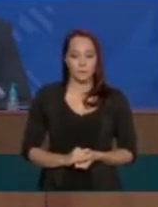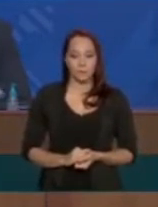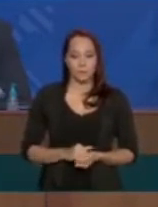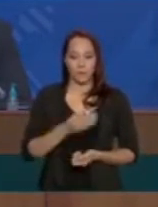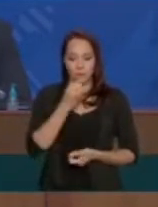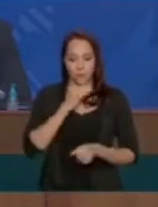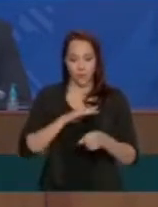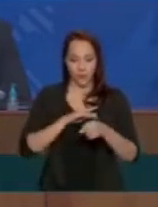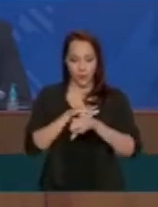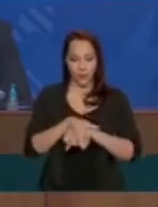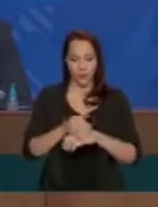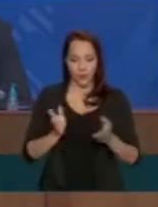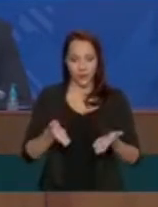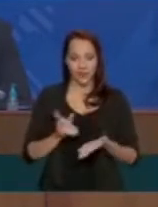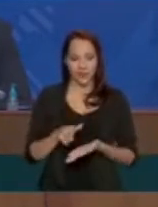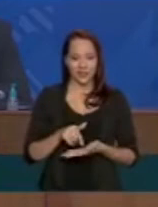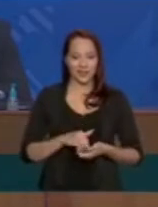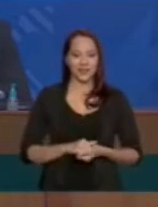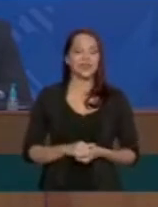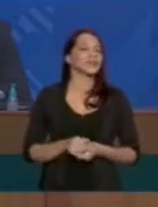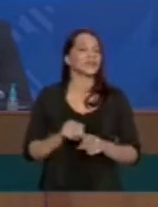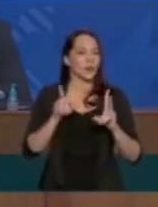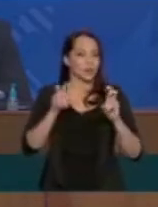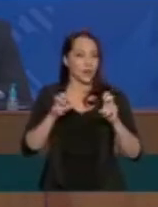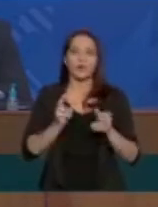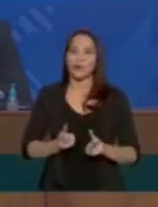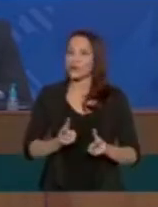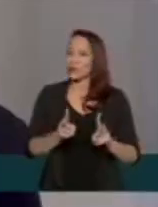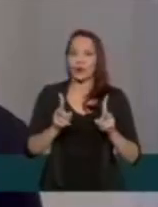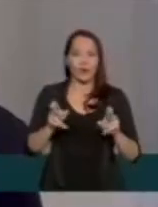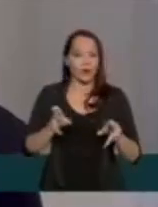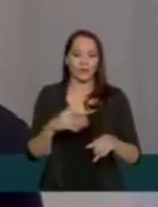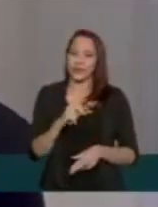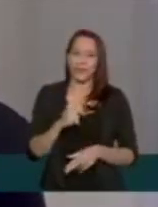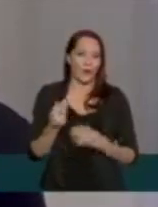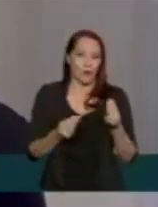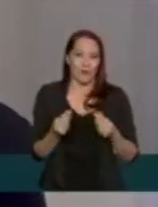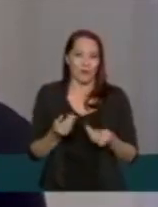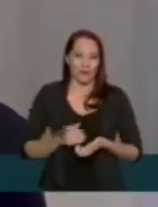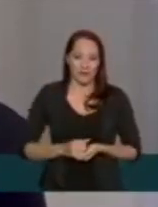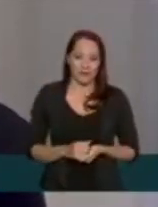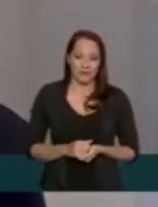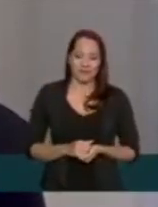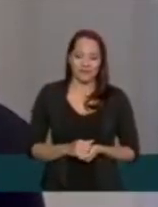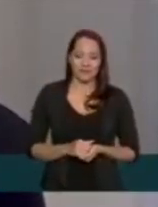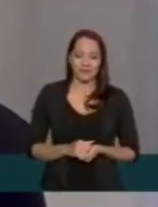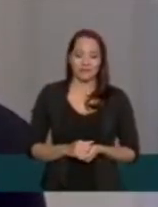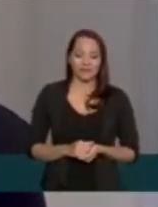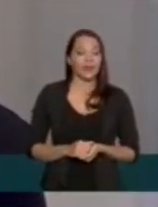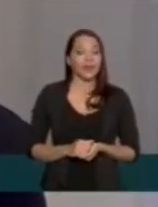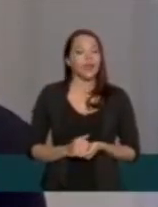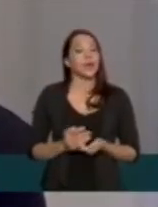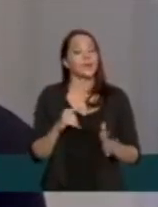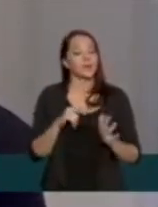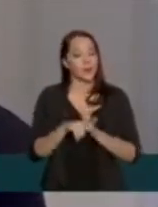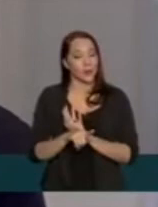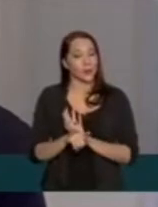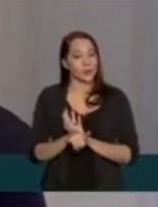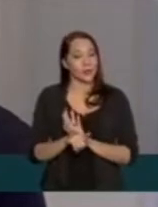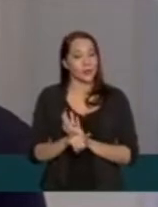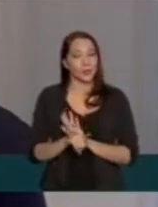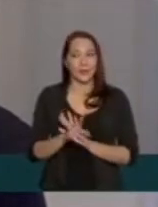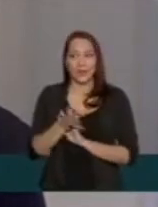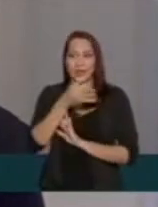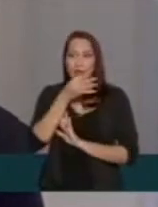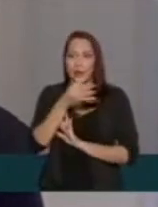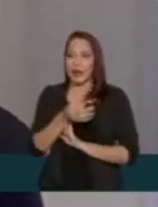Boa noite já, né? O assunto continua sendo o mesmo, não tem jeito. A pergunta, que eu